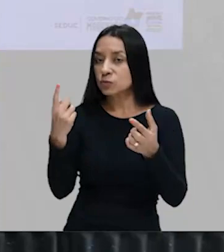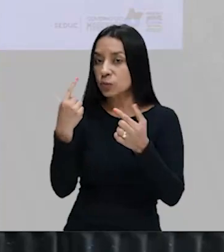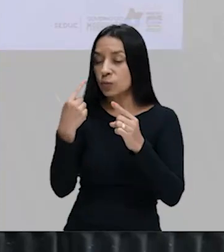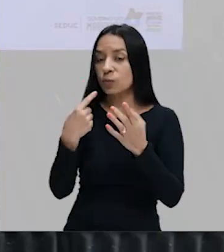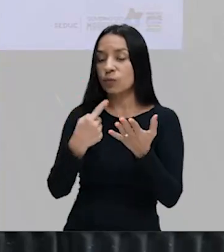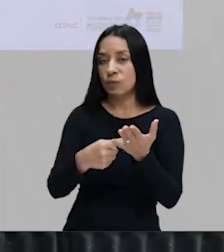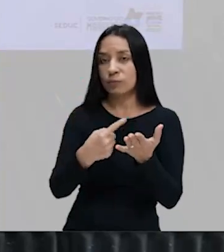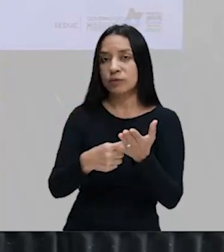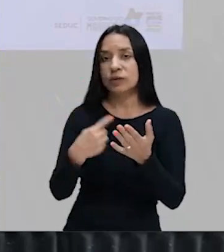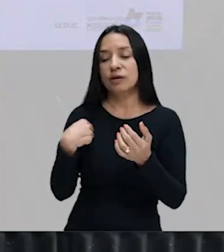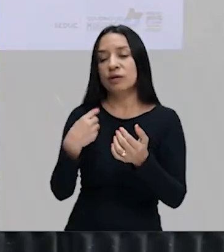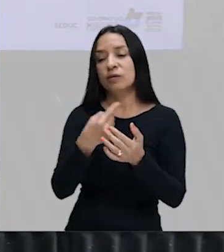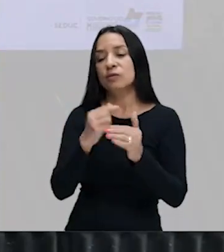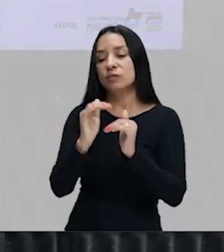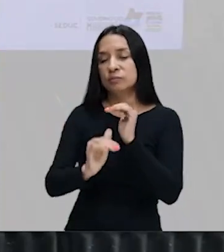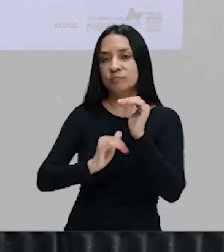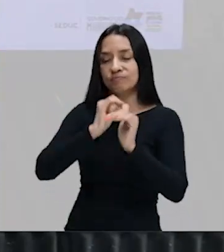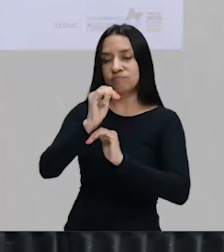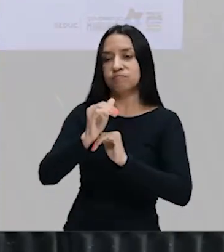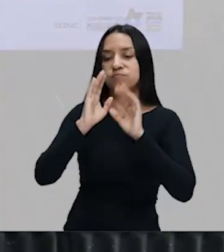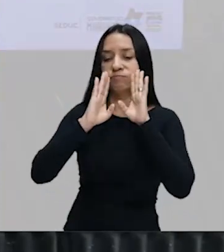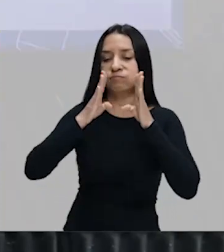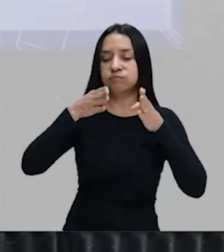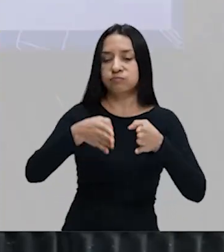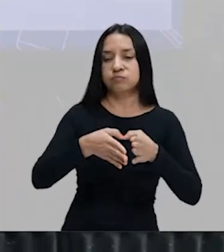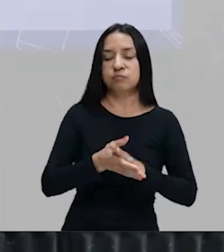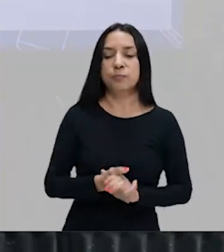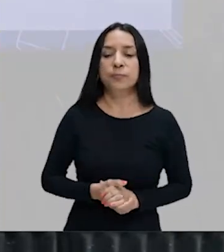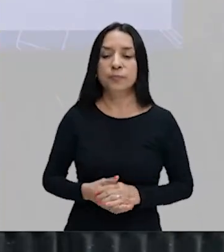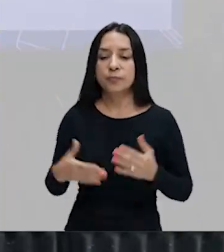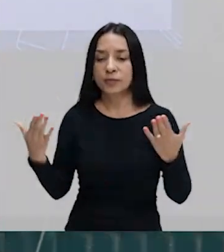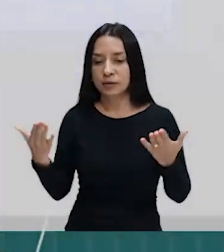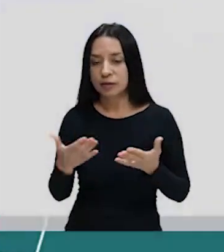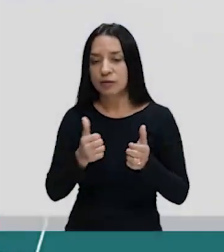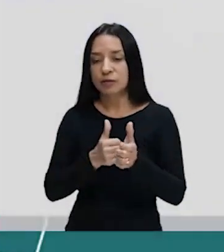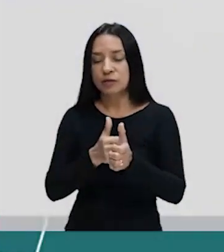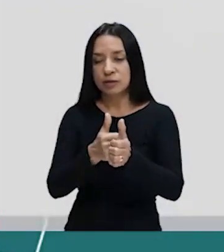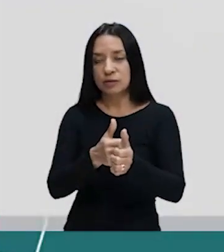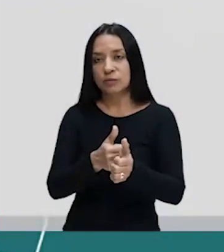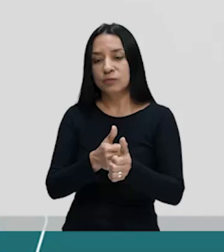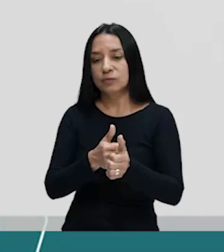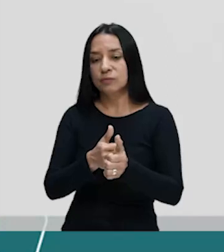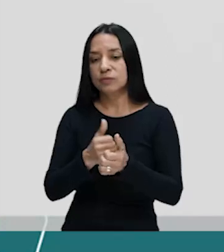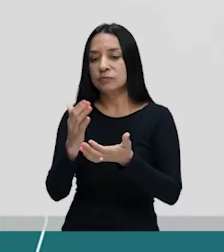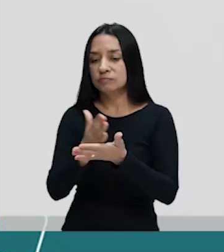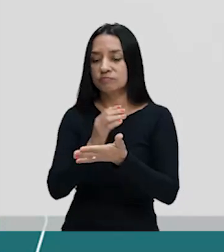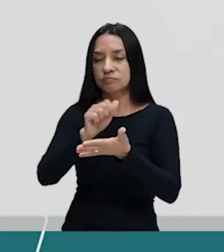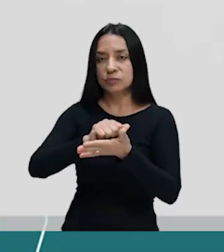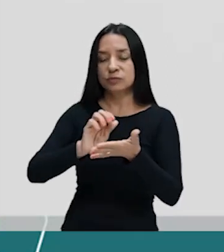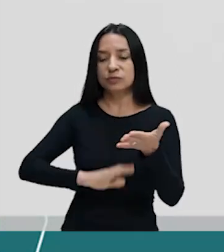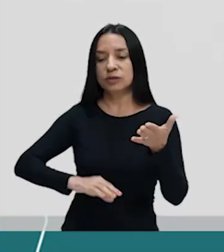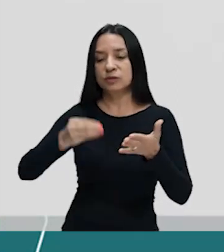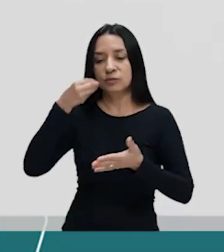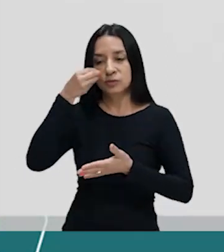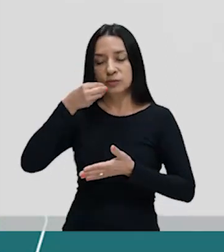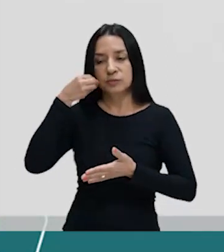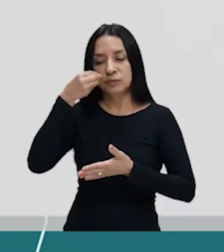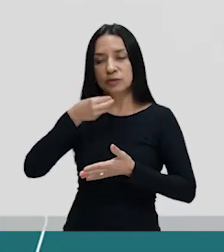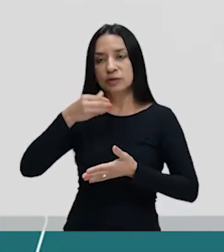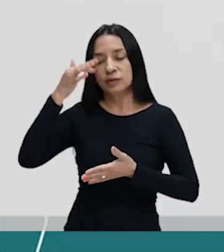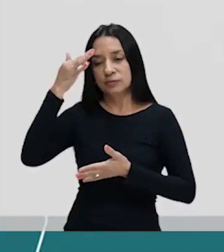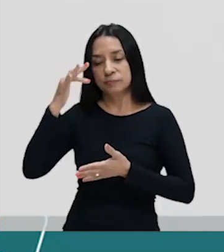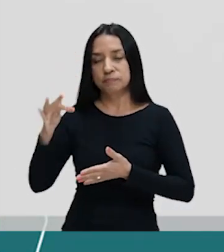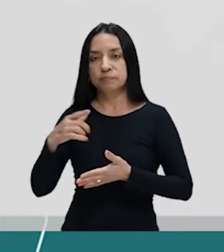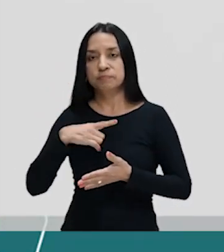Pode ser? Vamos acompanhar agora aqui alguns exercícios sobre a nossa querida experiência filosófica. Como eu disse a vocês, nós temos